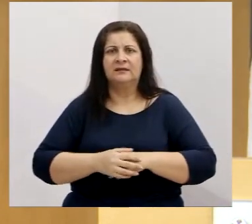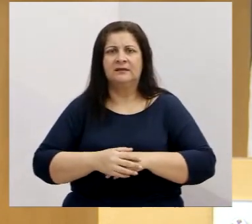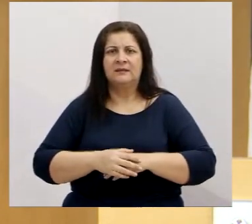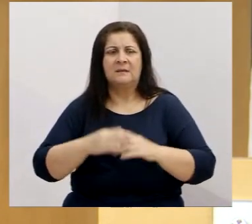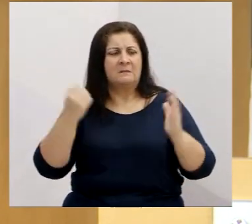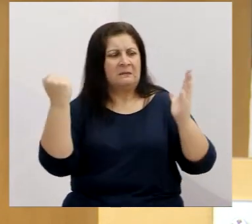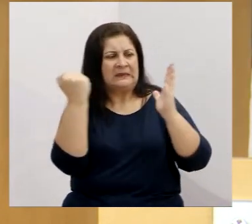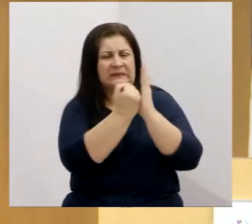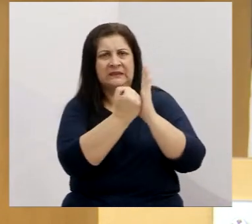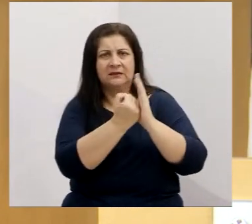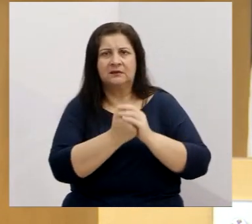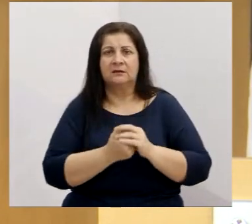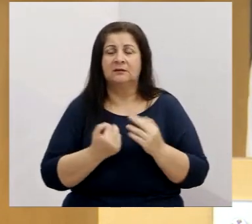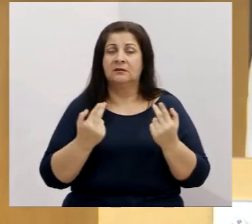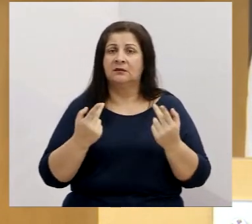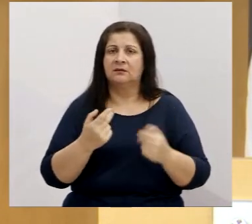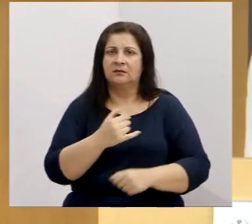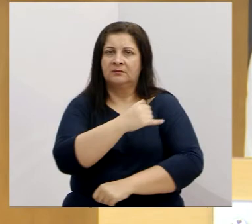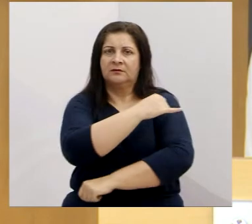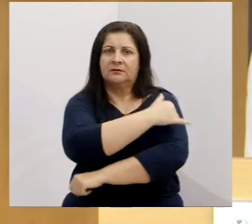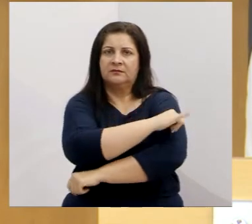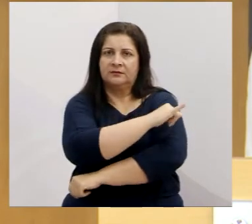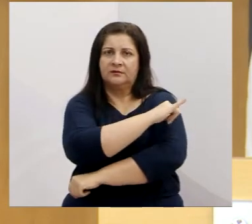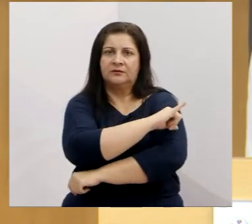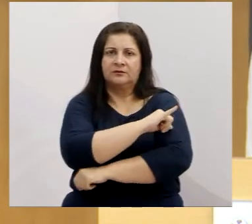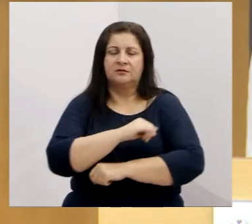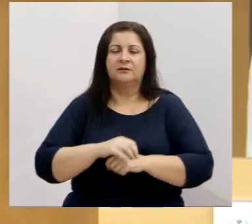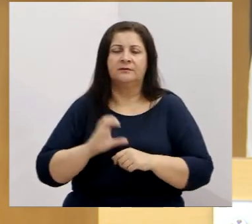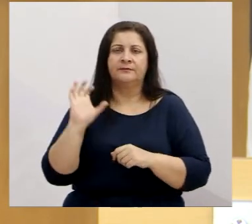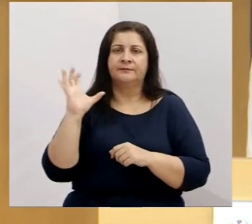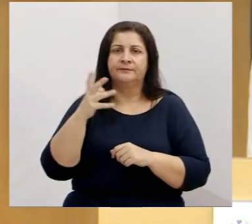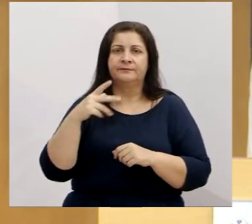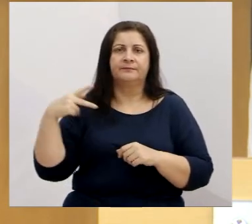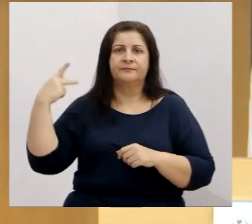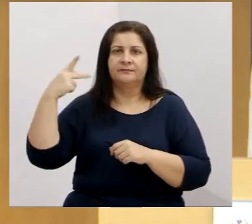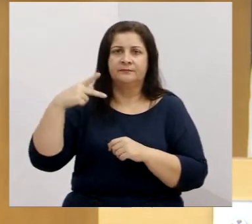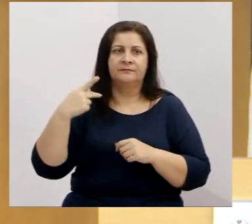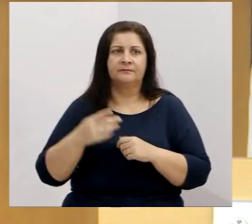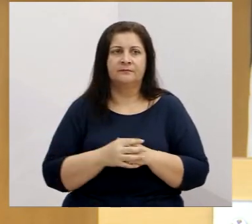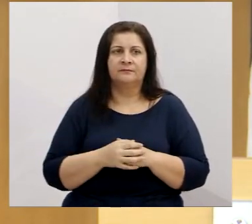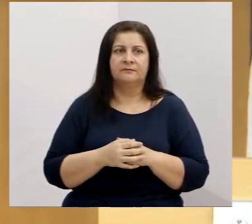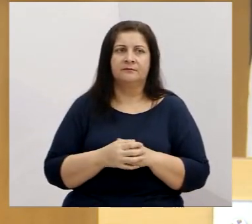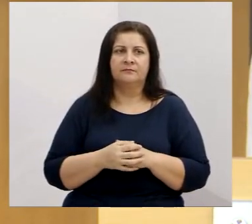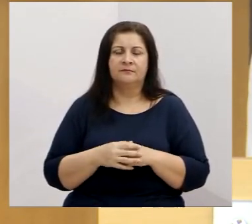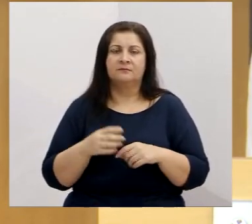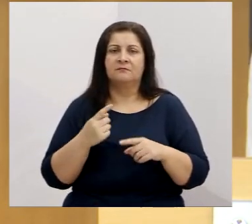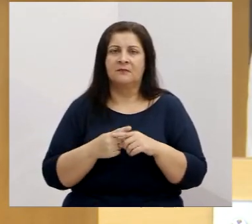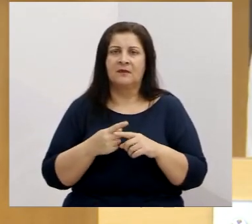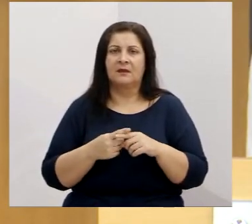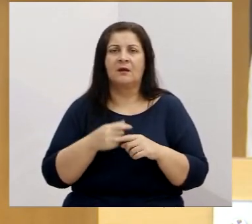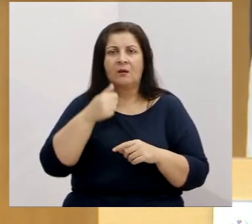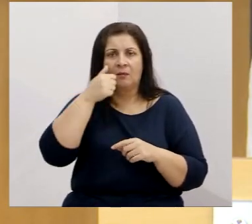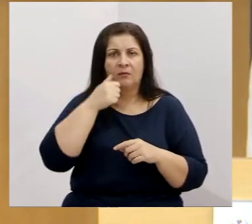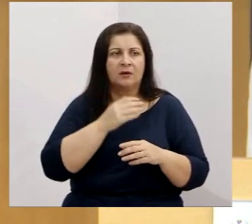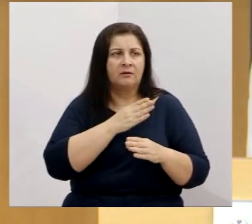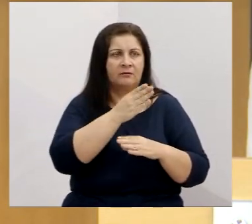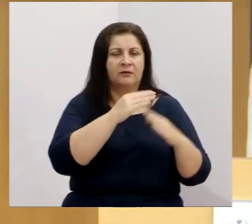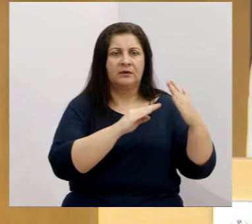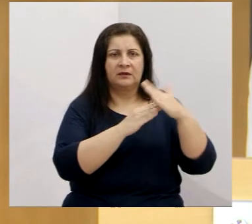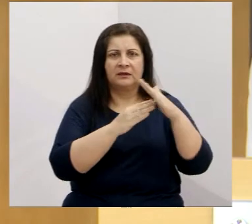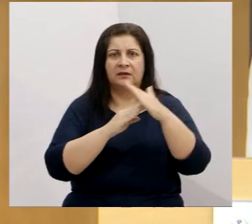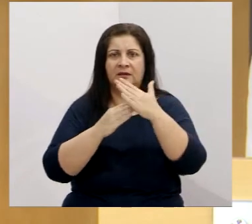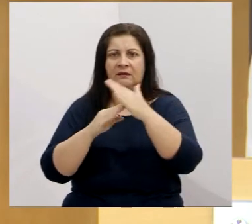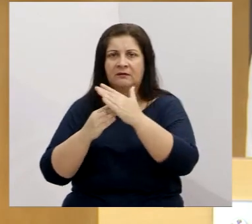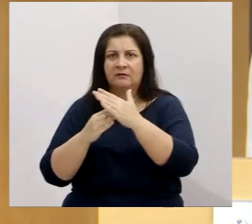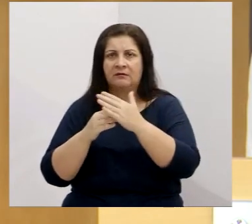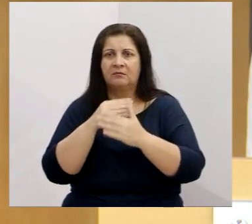que aconteceu no Rio de Janeiro com a vereadora Marielle que tava fazendo a luta na periferia na favela e que morreu e